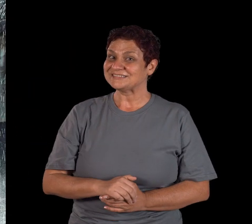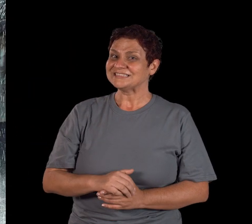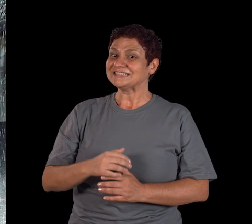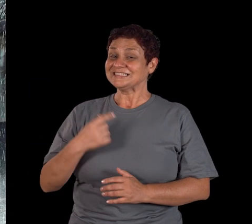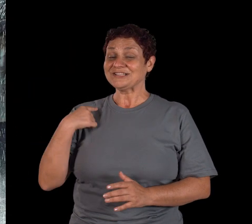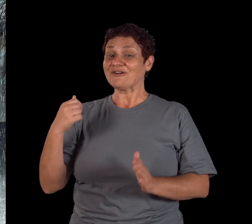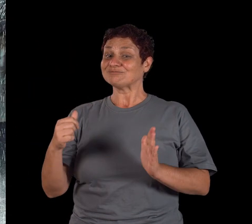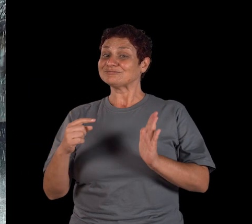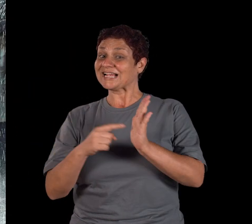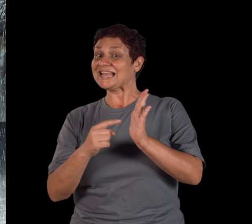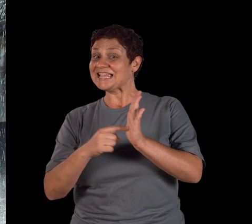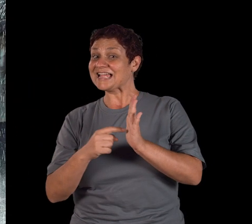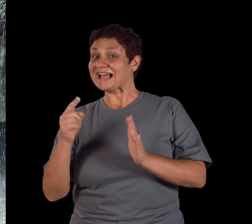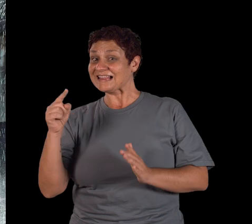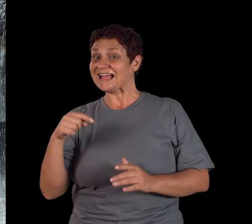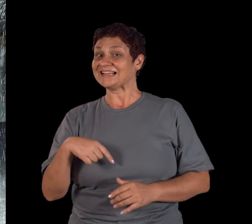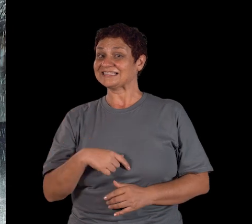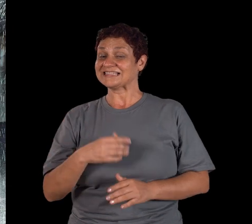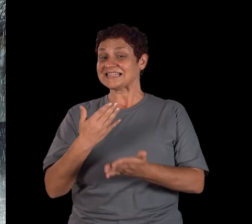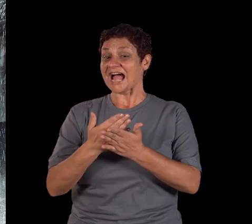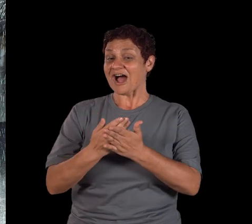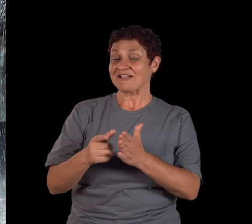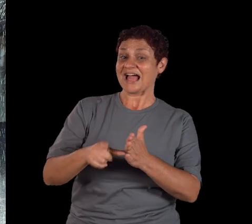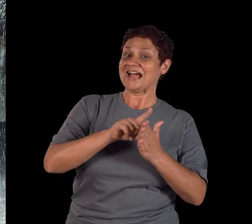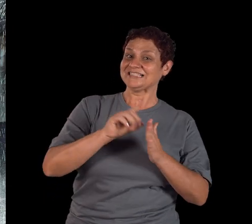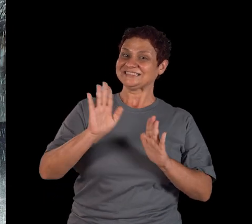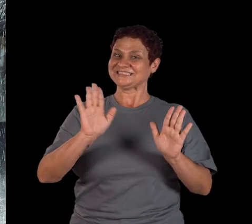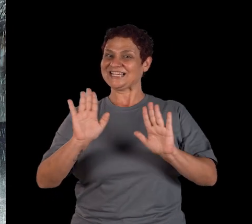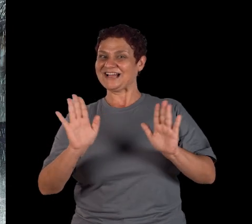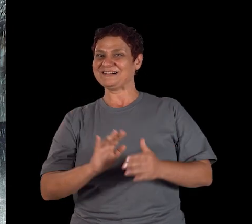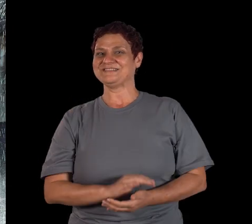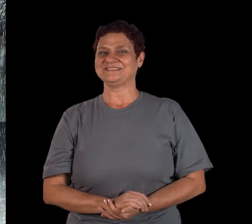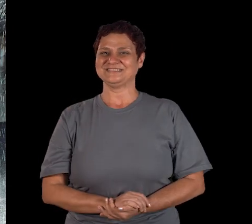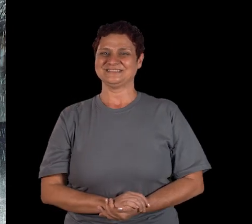Então clica no botãozinho, clica na aula anterior. Fui!